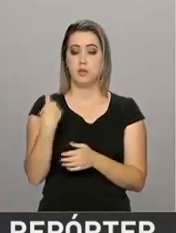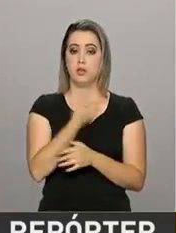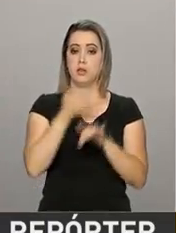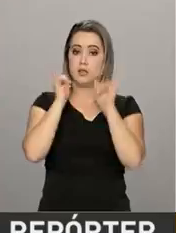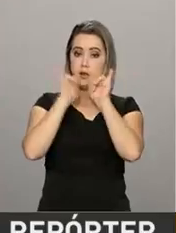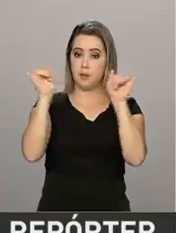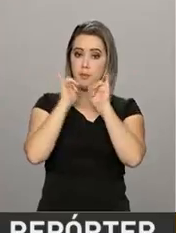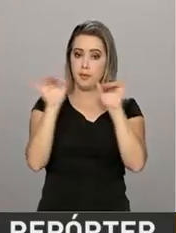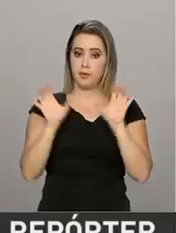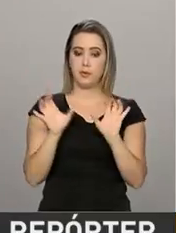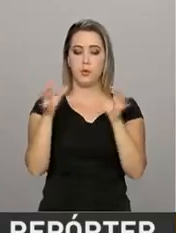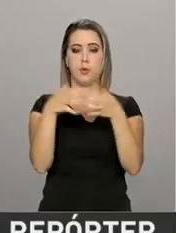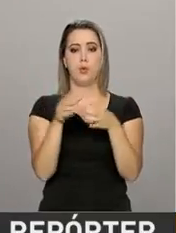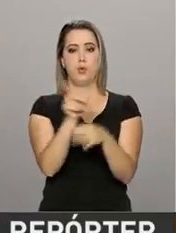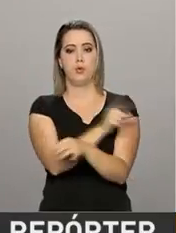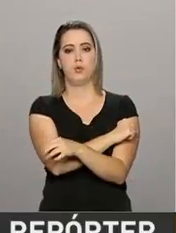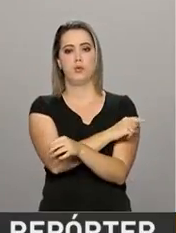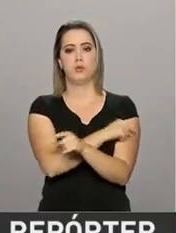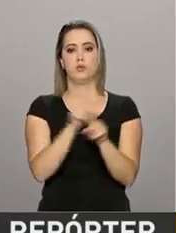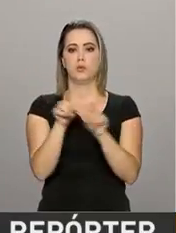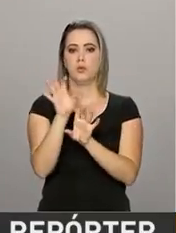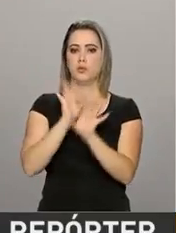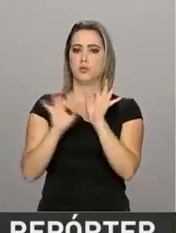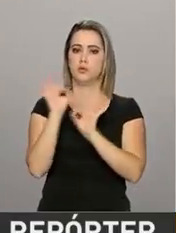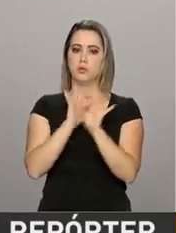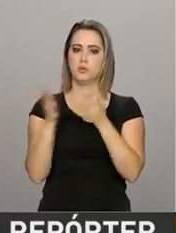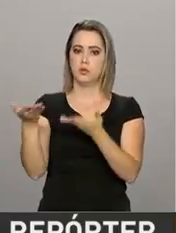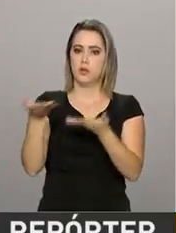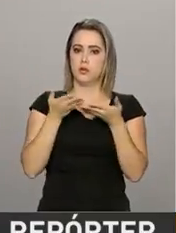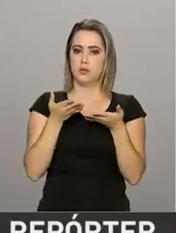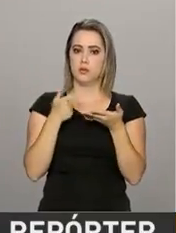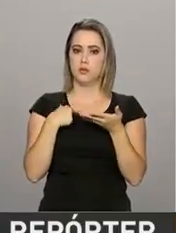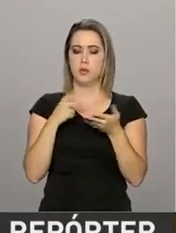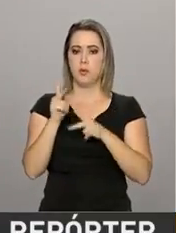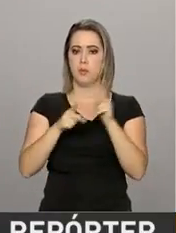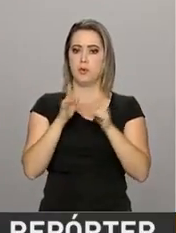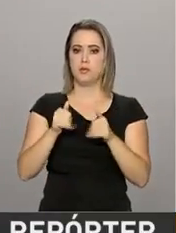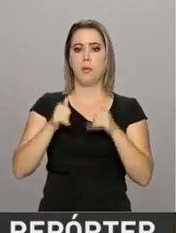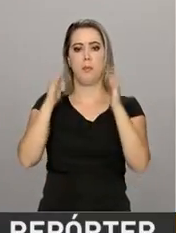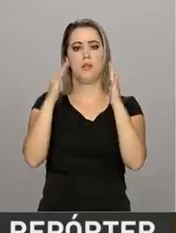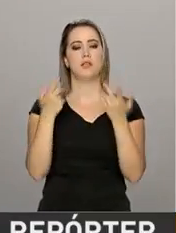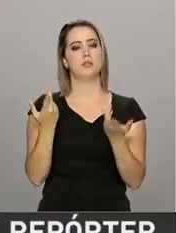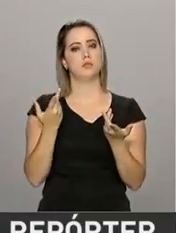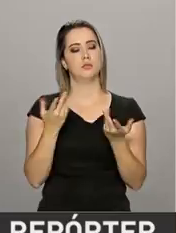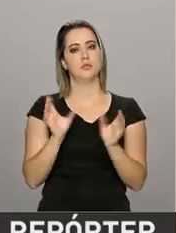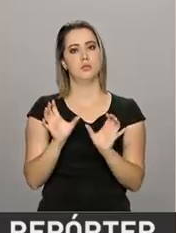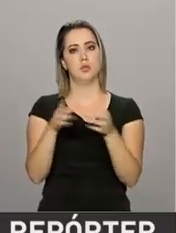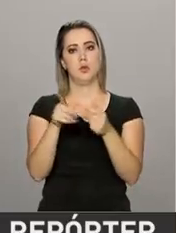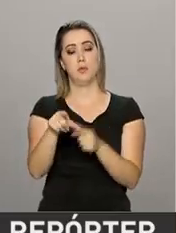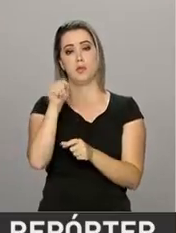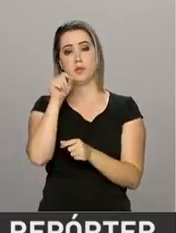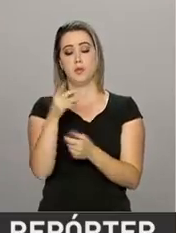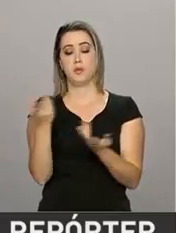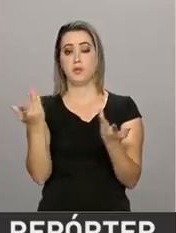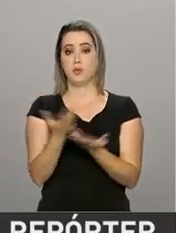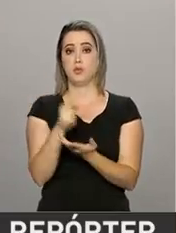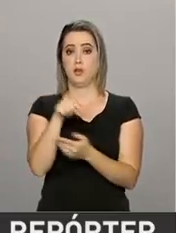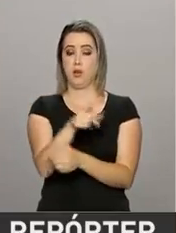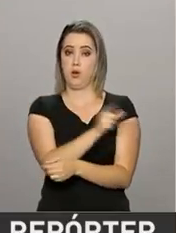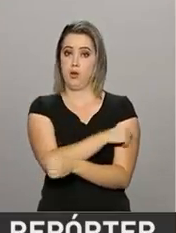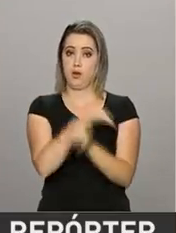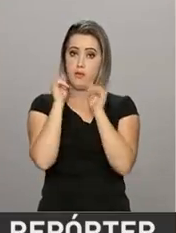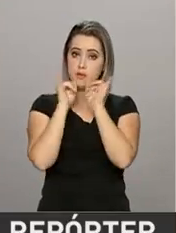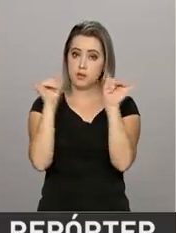serviços de saúde às salas de vacina se organizam para receber 1 é muito maior então quem optar por se vacinar durante a